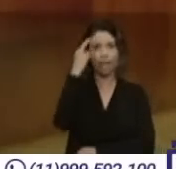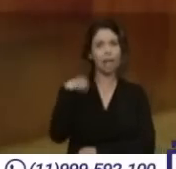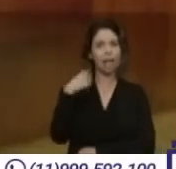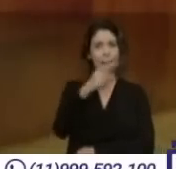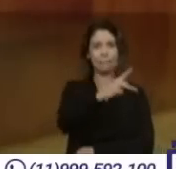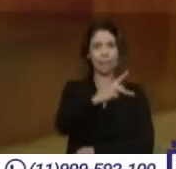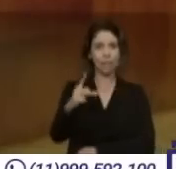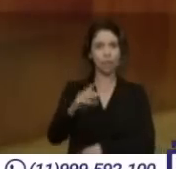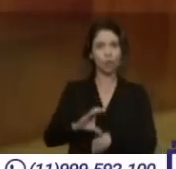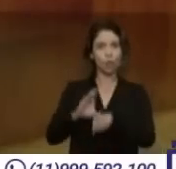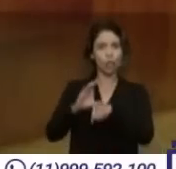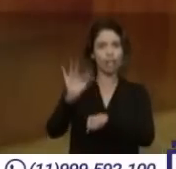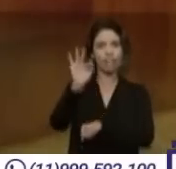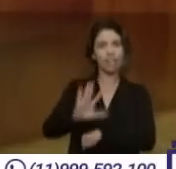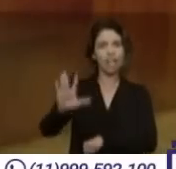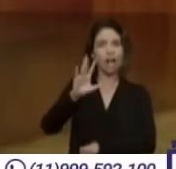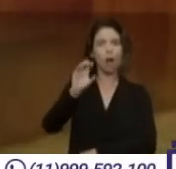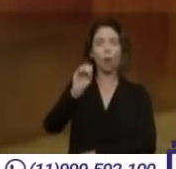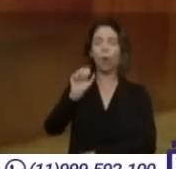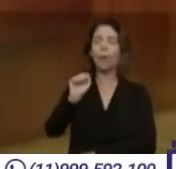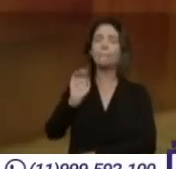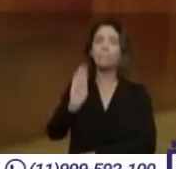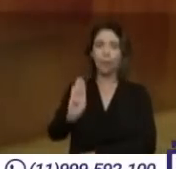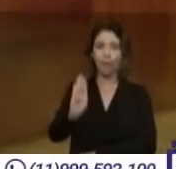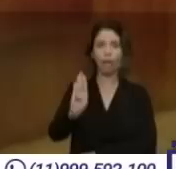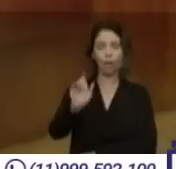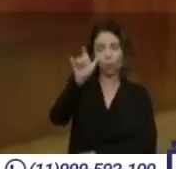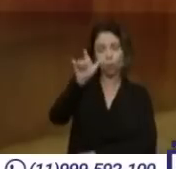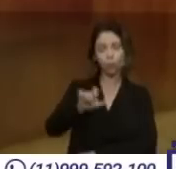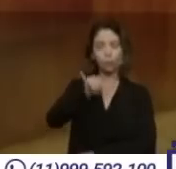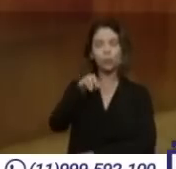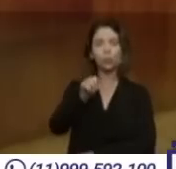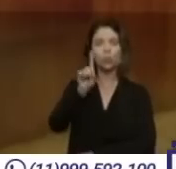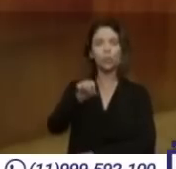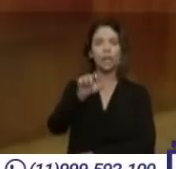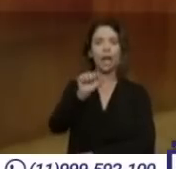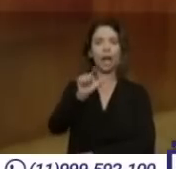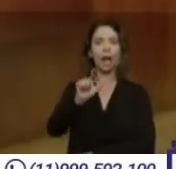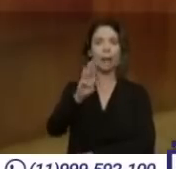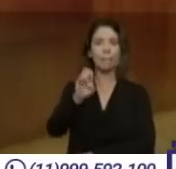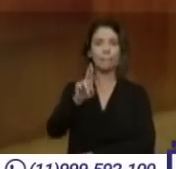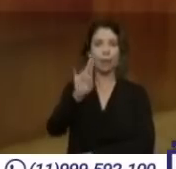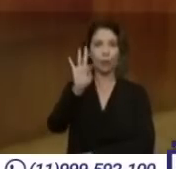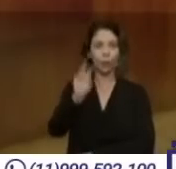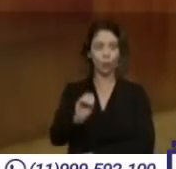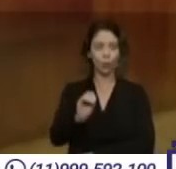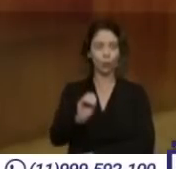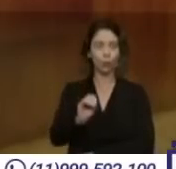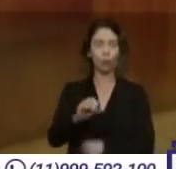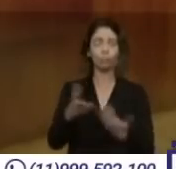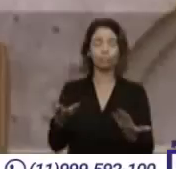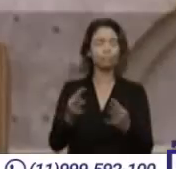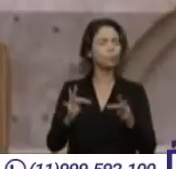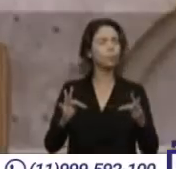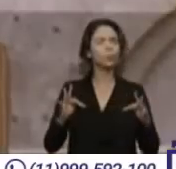Conselho Federal da Ordem dos Advogados do Brasil, Dr. José Alberto Simonetti,